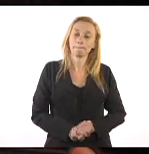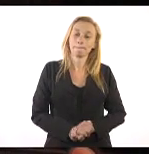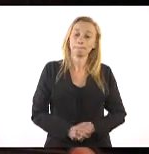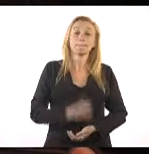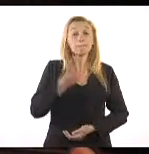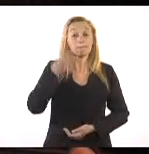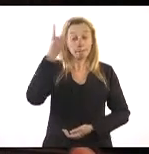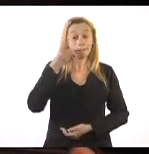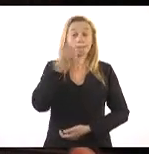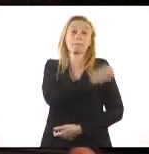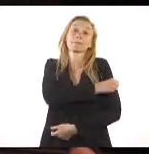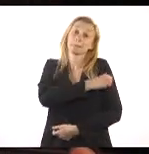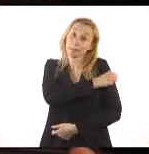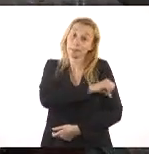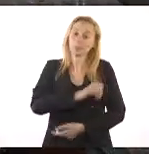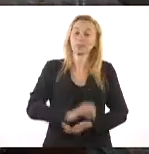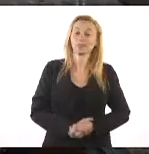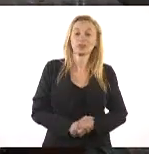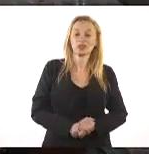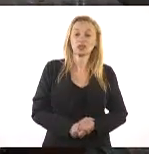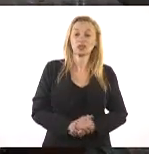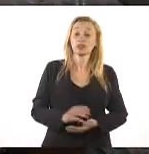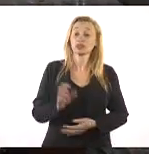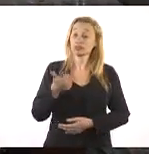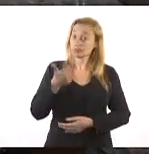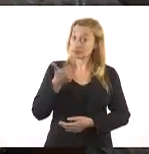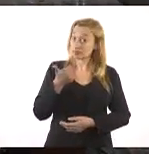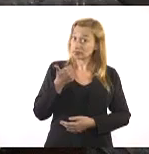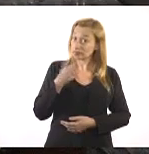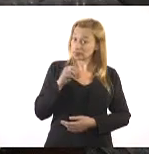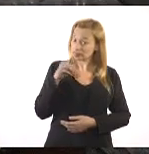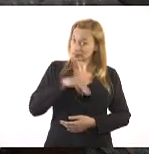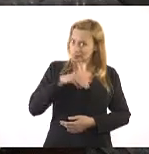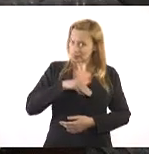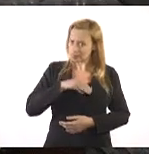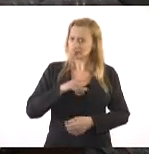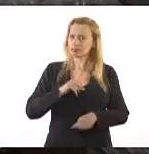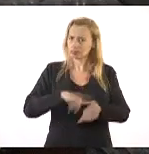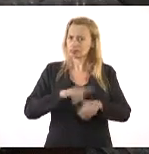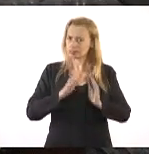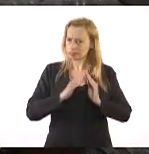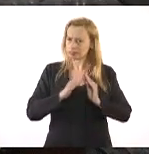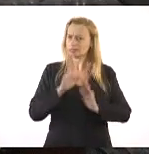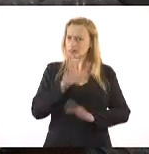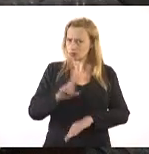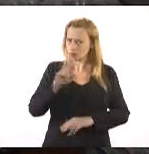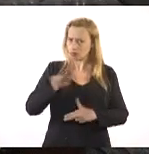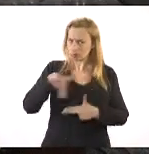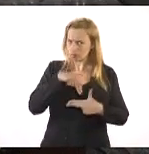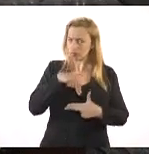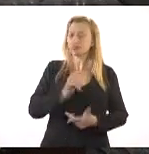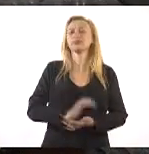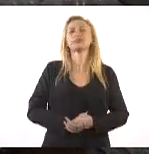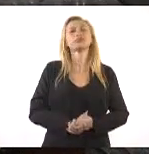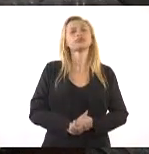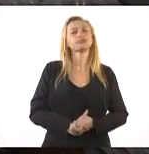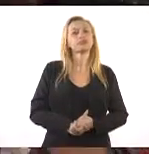Deputada enfermeira Rejane, a senhora dispõe de 10 minutos para fazer o uso da tribuna.